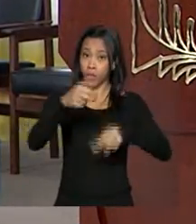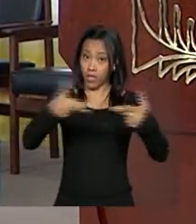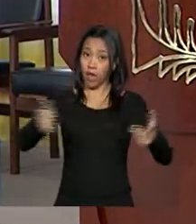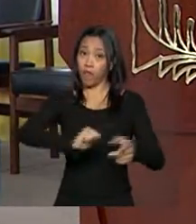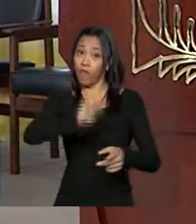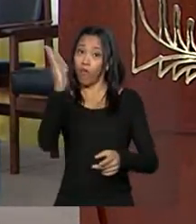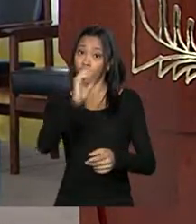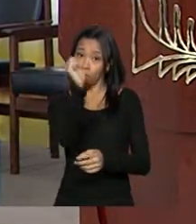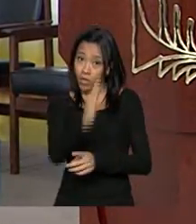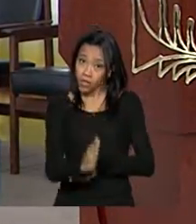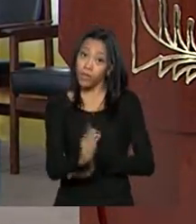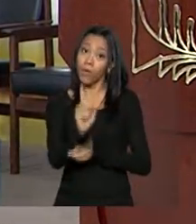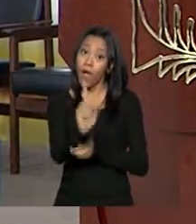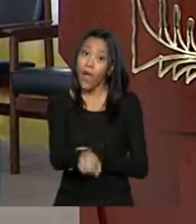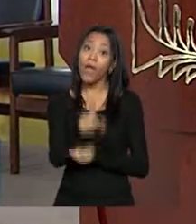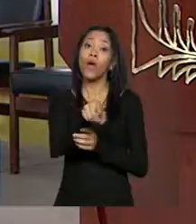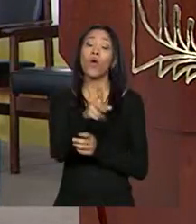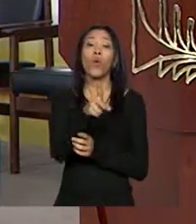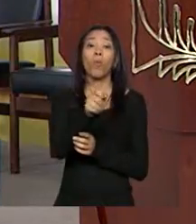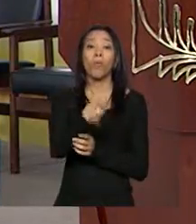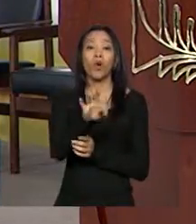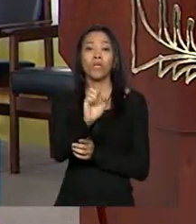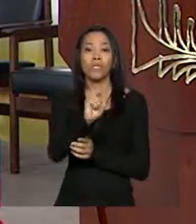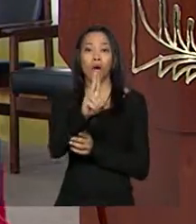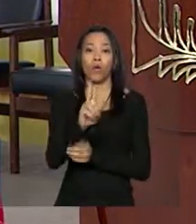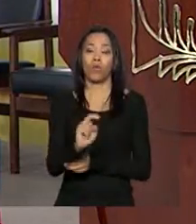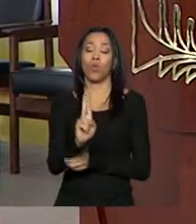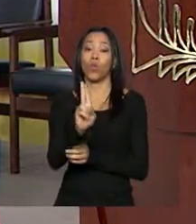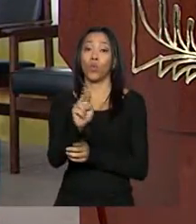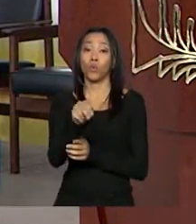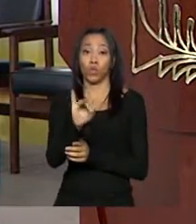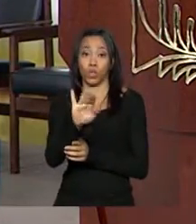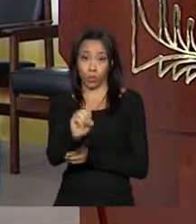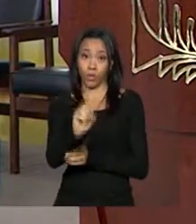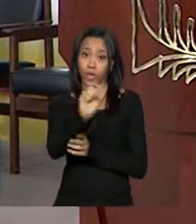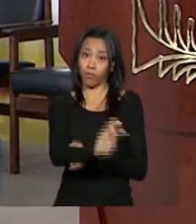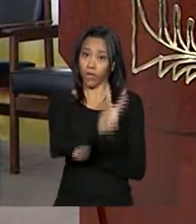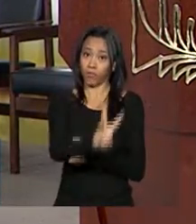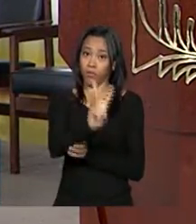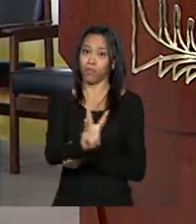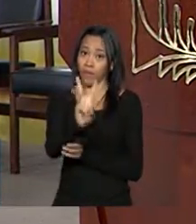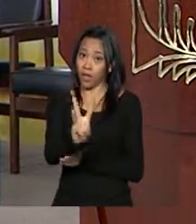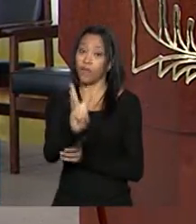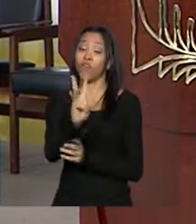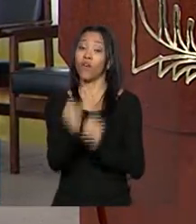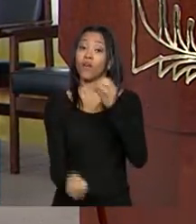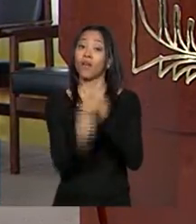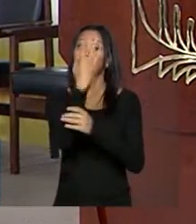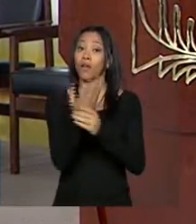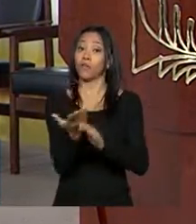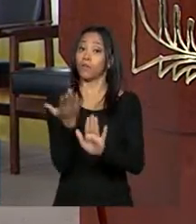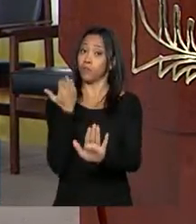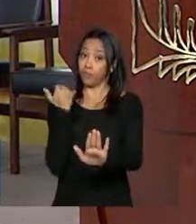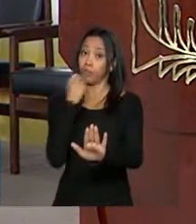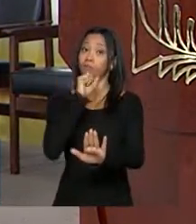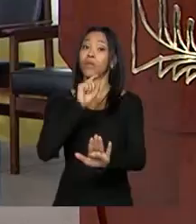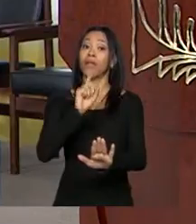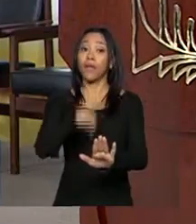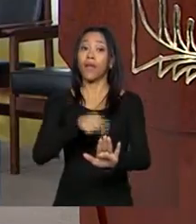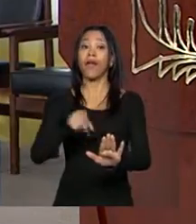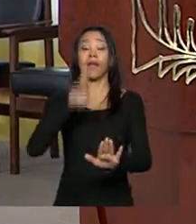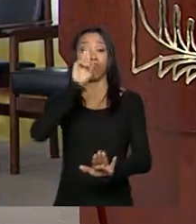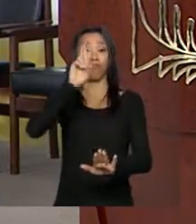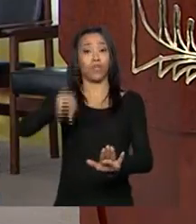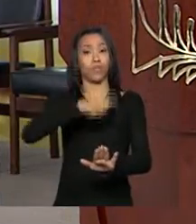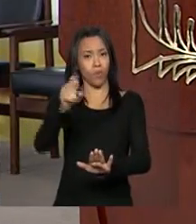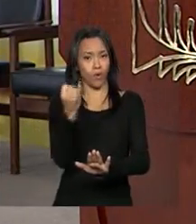do Brasil é o Portal Único de Comércio Exterior. O portal foi lançado no ano passado e hoje já é referência para outros países. Confira